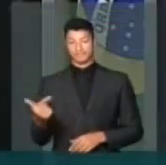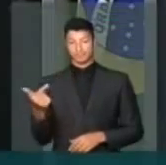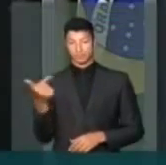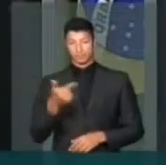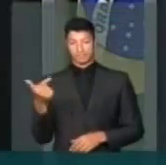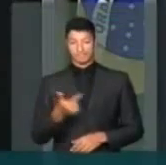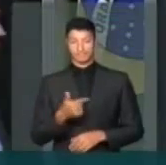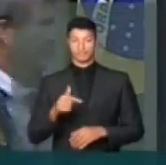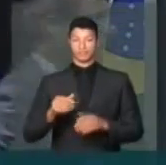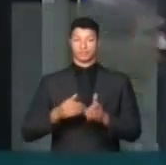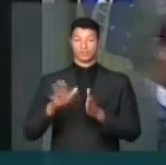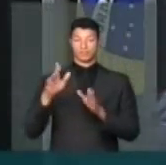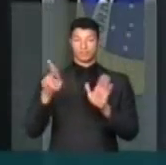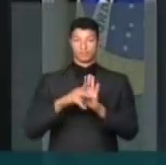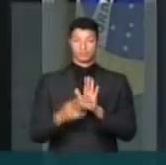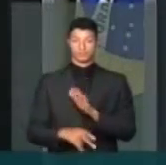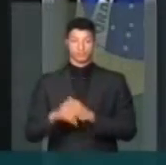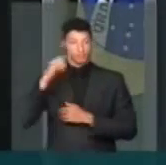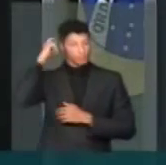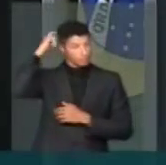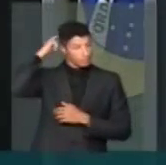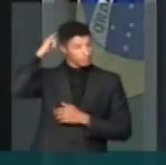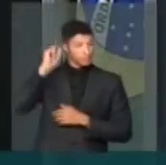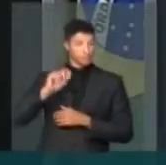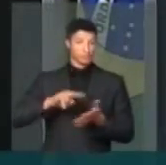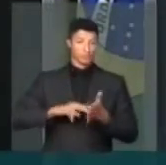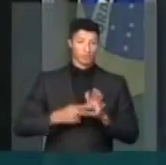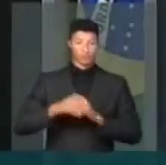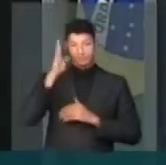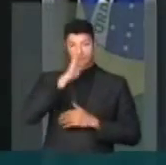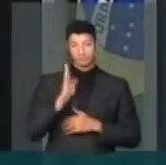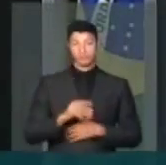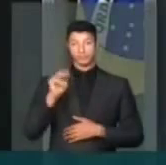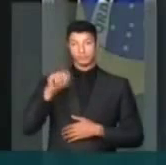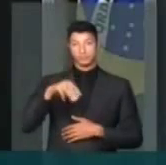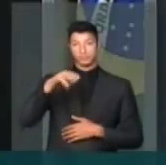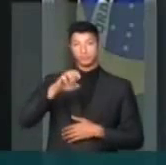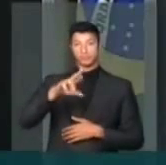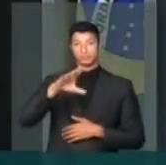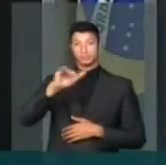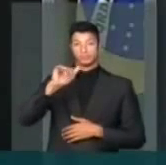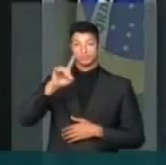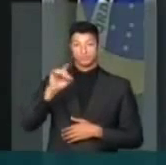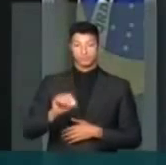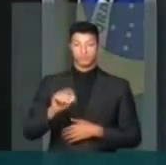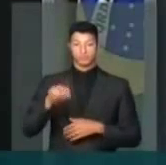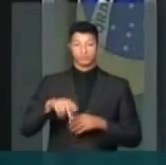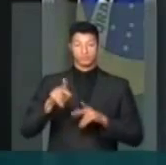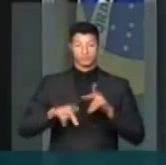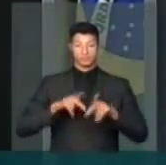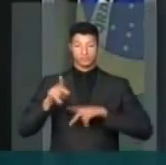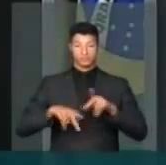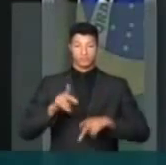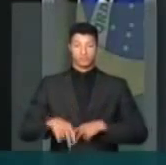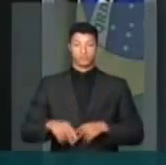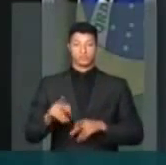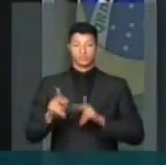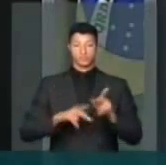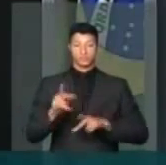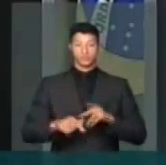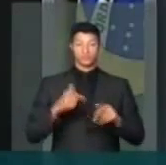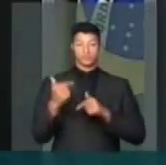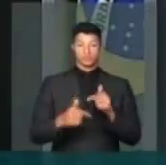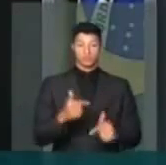22º exportador. O que segura o Brasil é o mercado interno, é a sua população, o seu